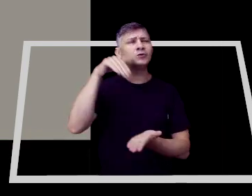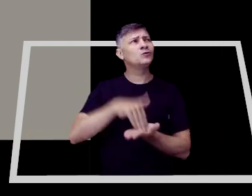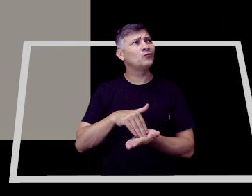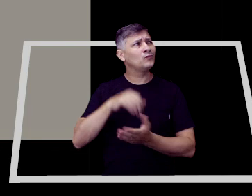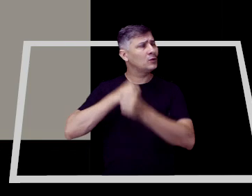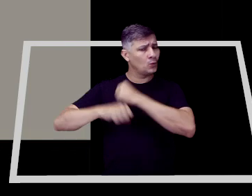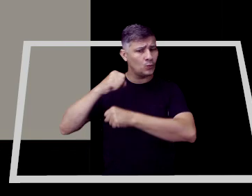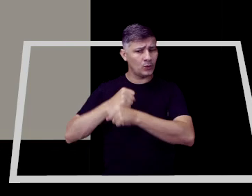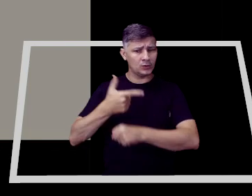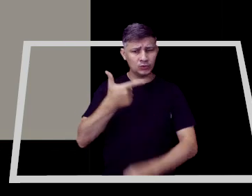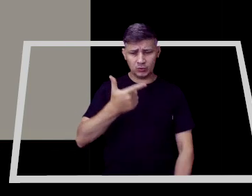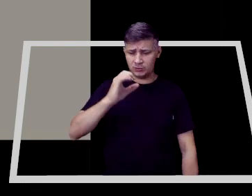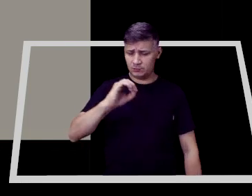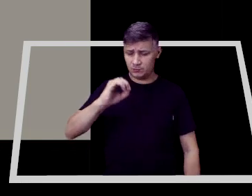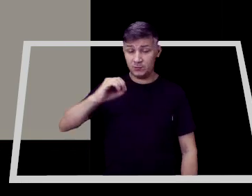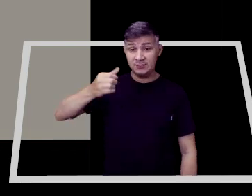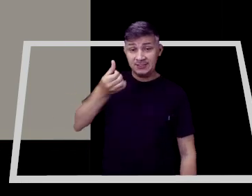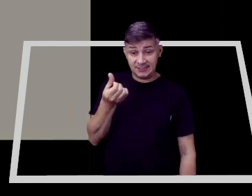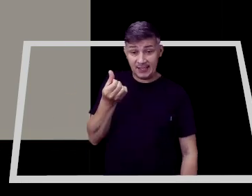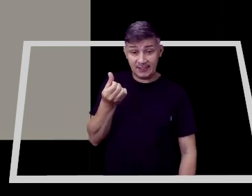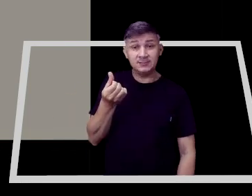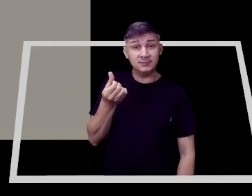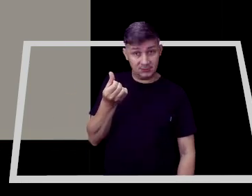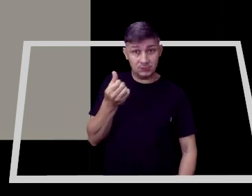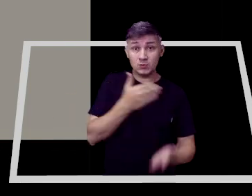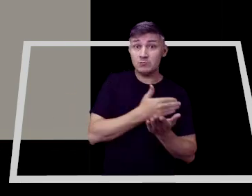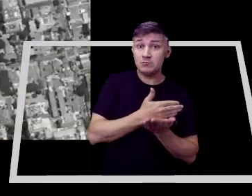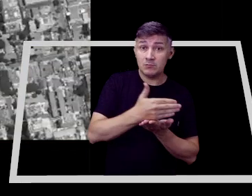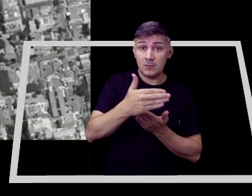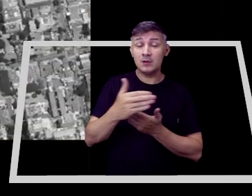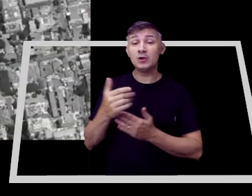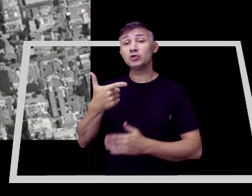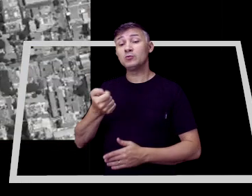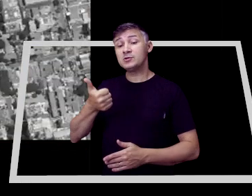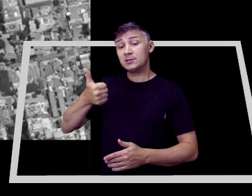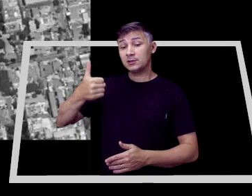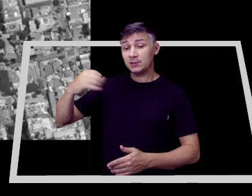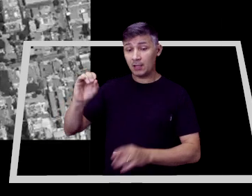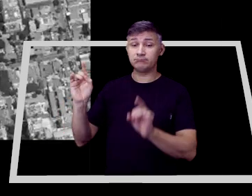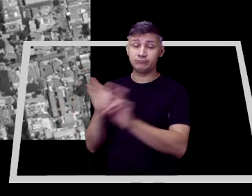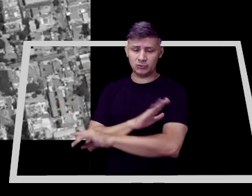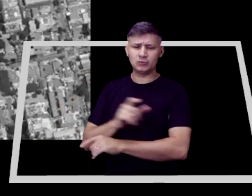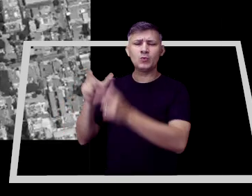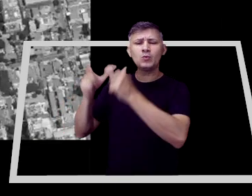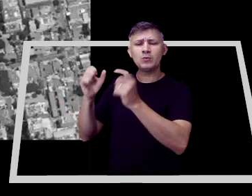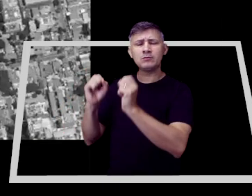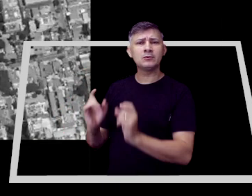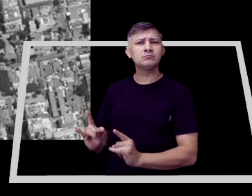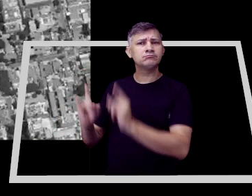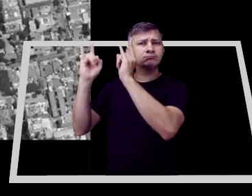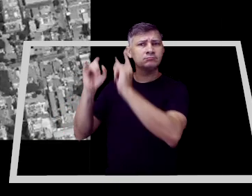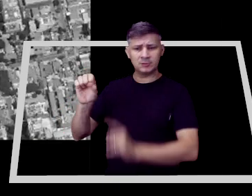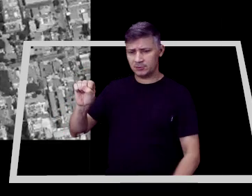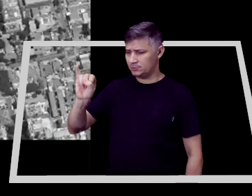2006, começo de 2007. Em 2010 ele vai ficar pronto, que é o edifício Simpatia, né? O edifício Simpatia, ele